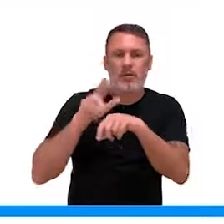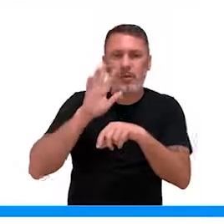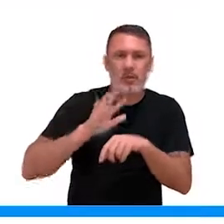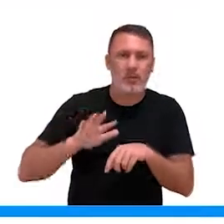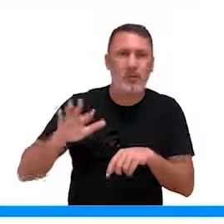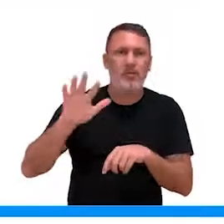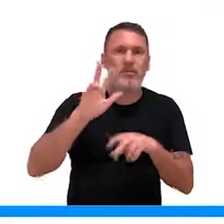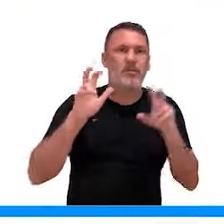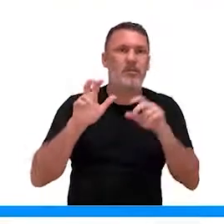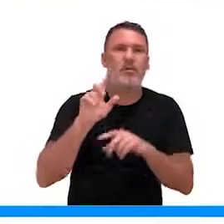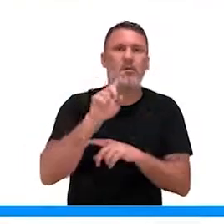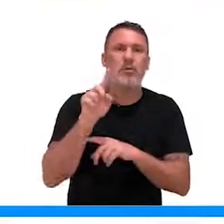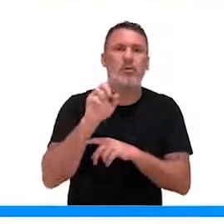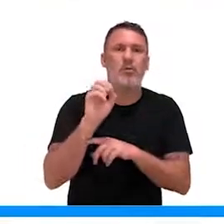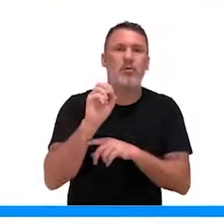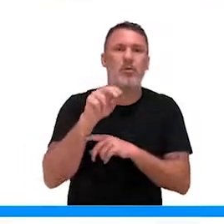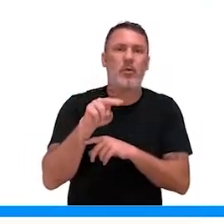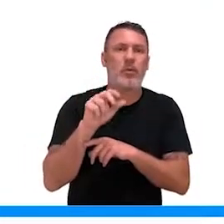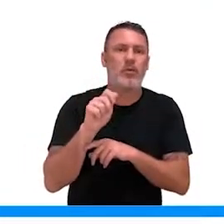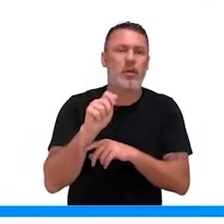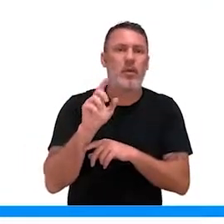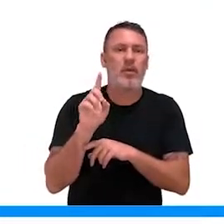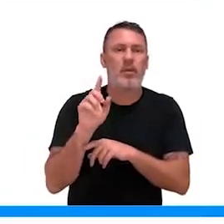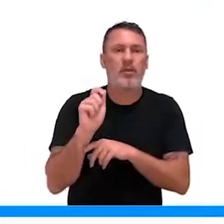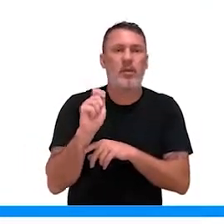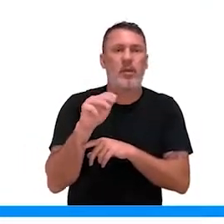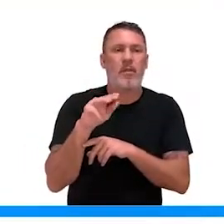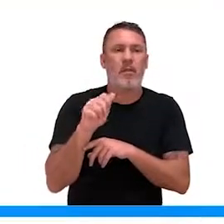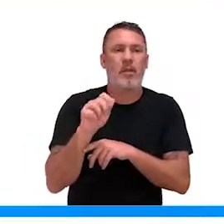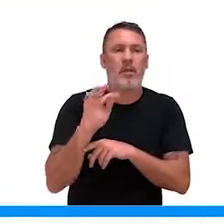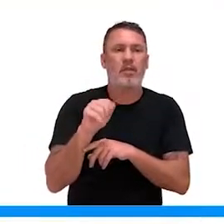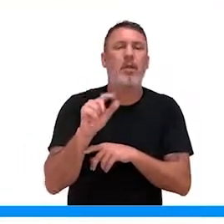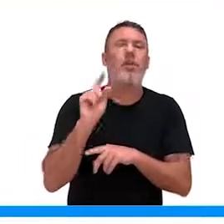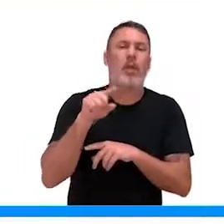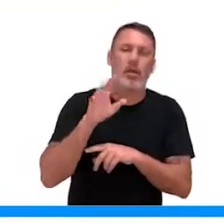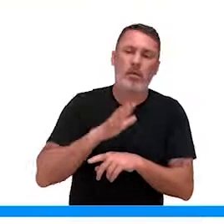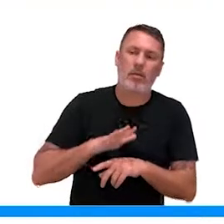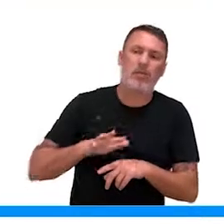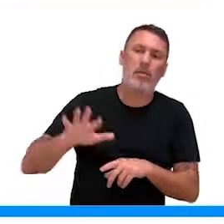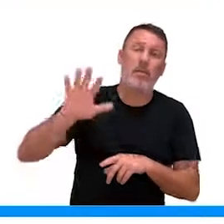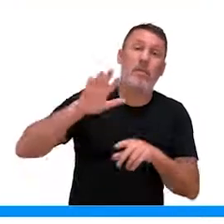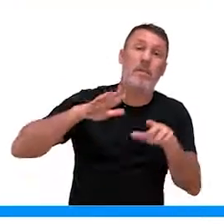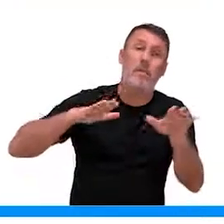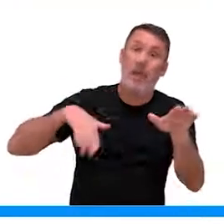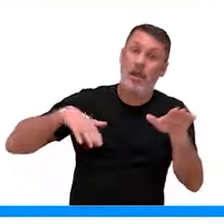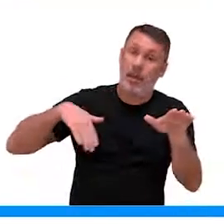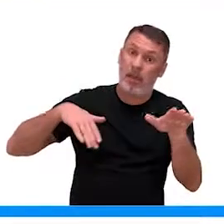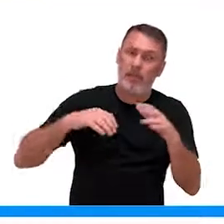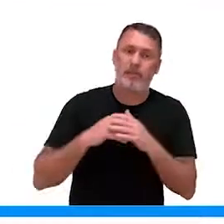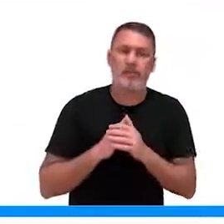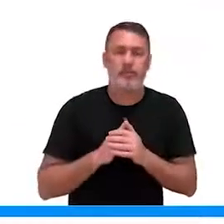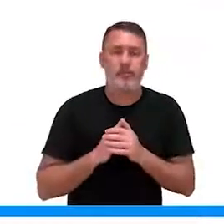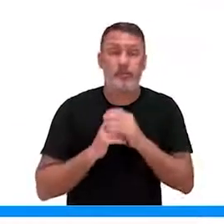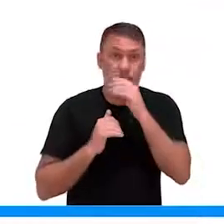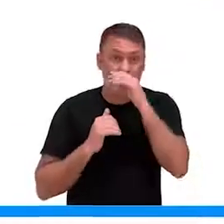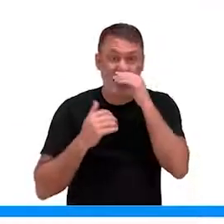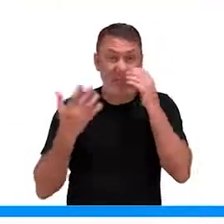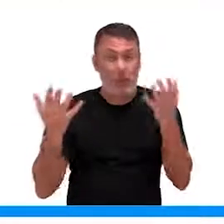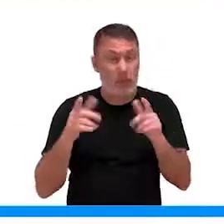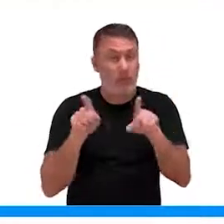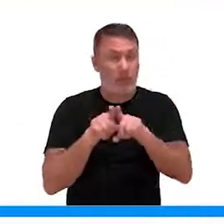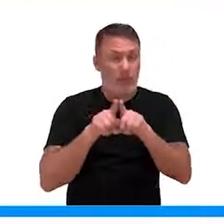região litorânea nordestina, hoje podemos destacar, tá, avanços